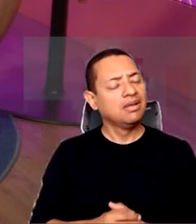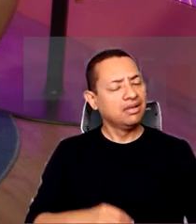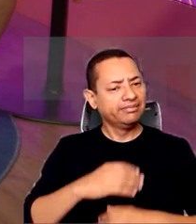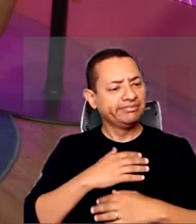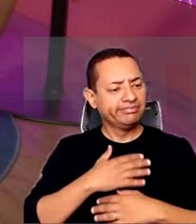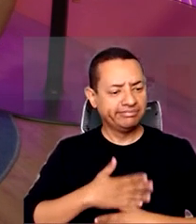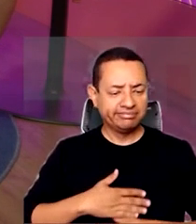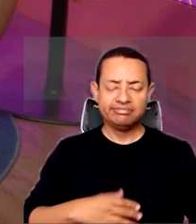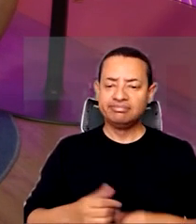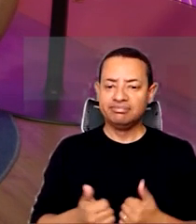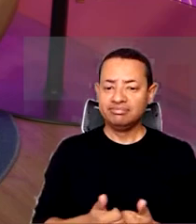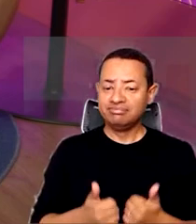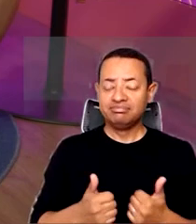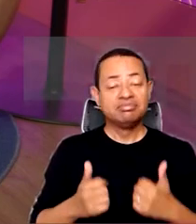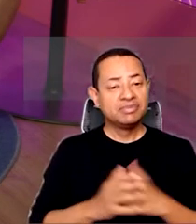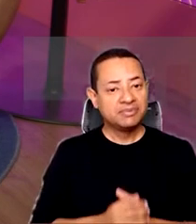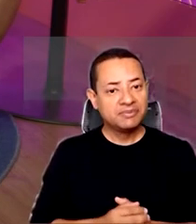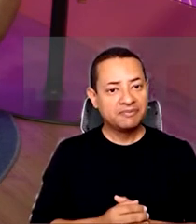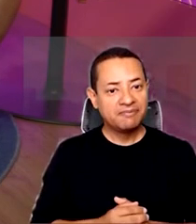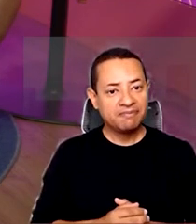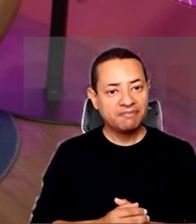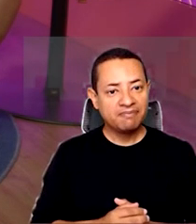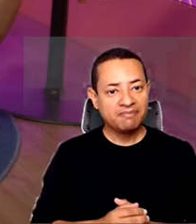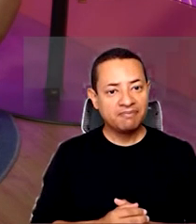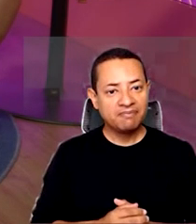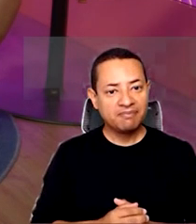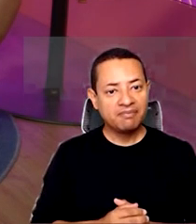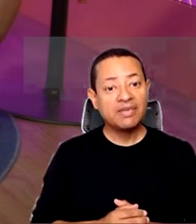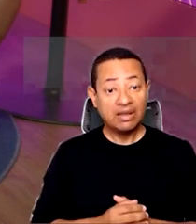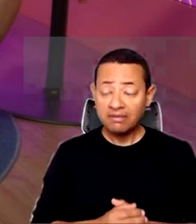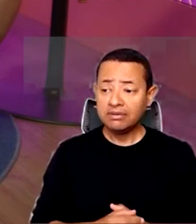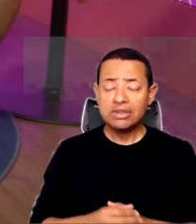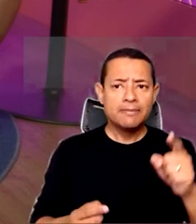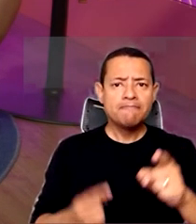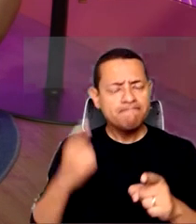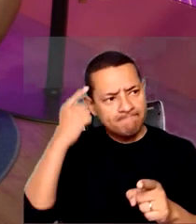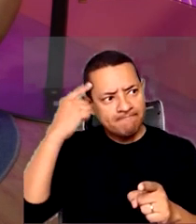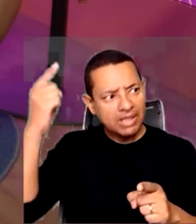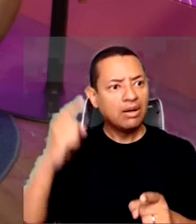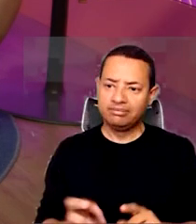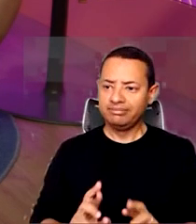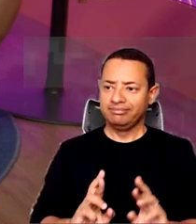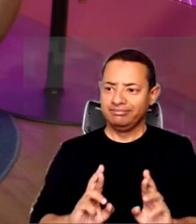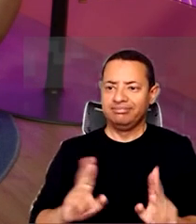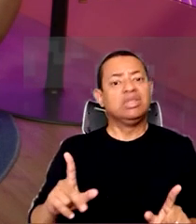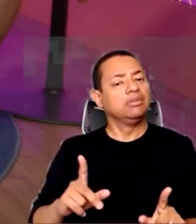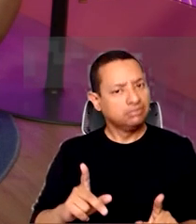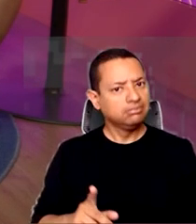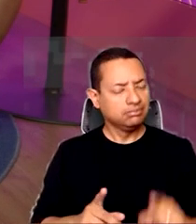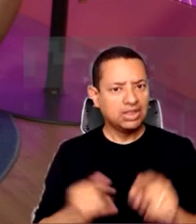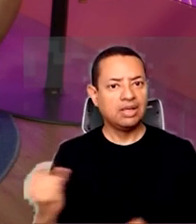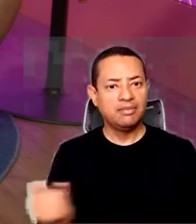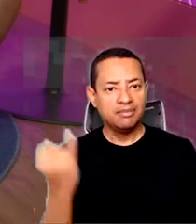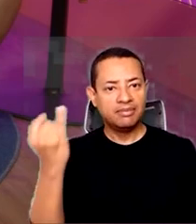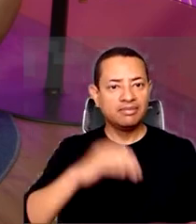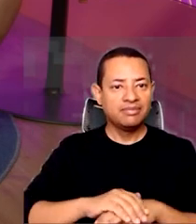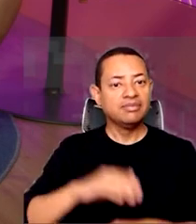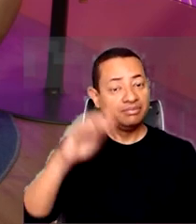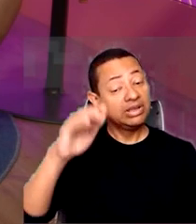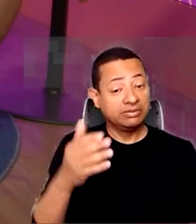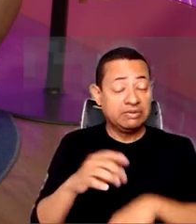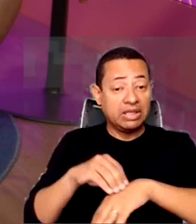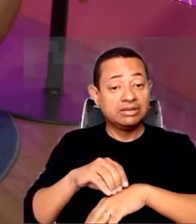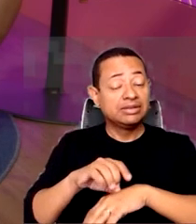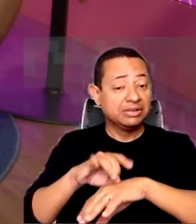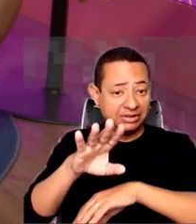como idade eh você pensou no no diferencial mesmo então isso é muito importante e fica aí